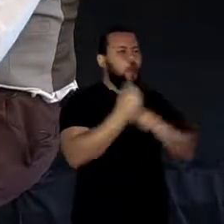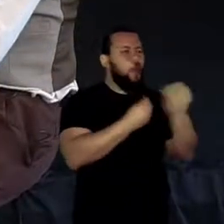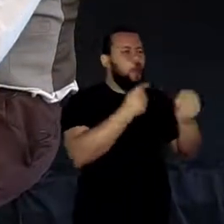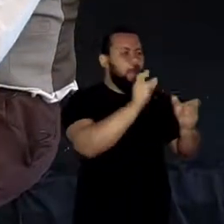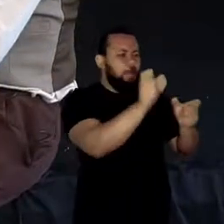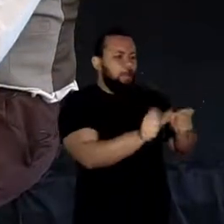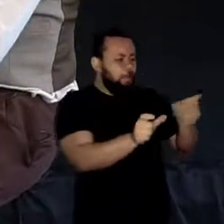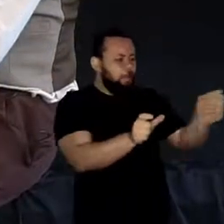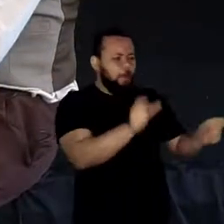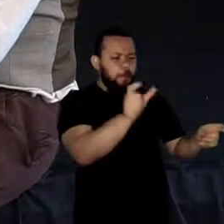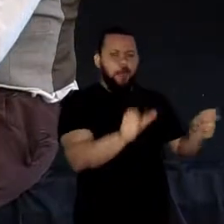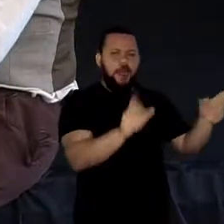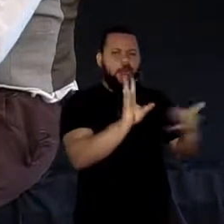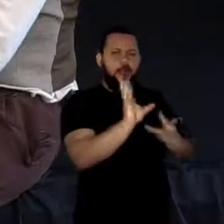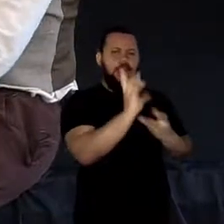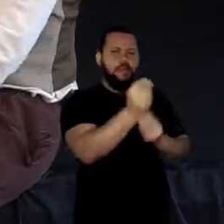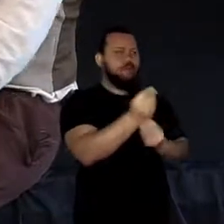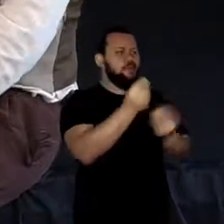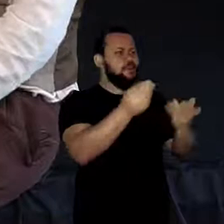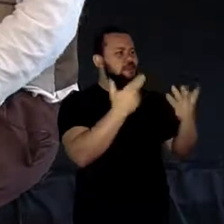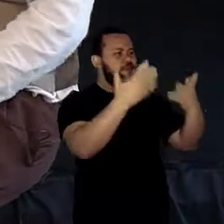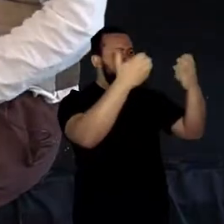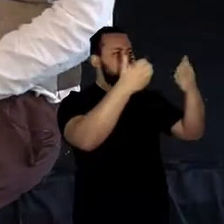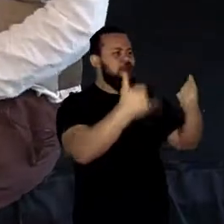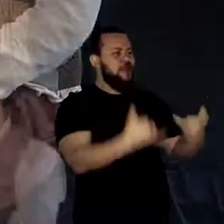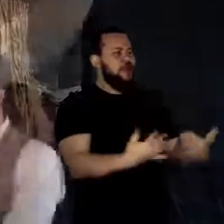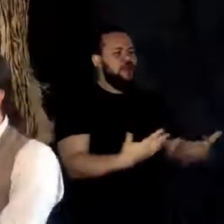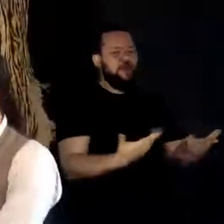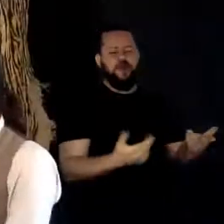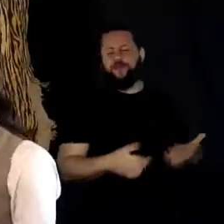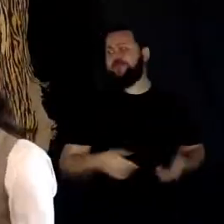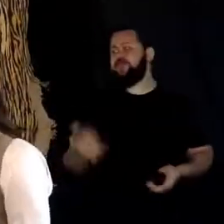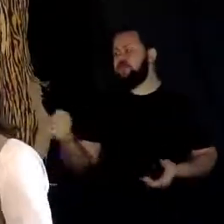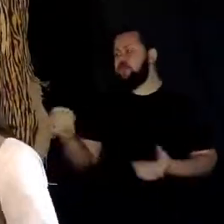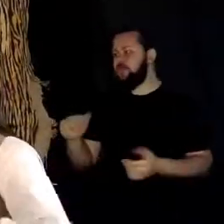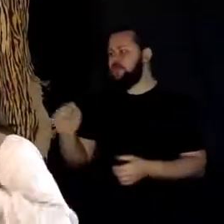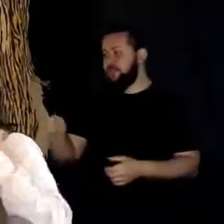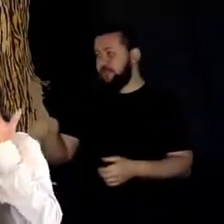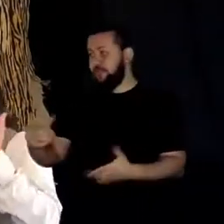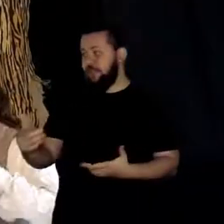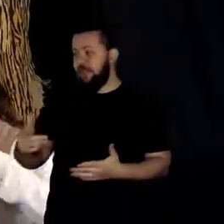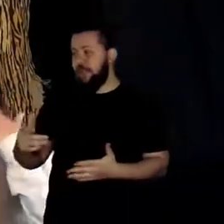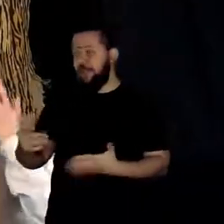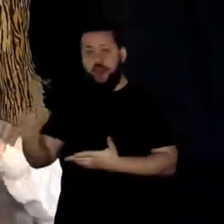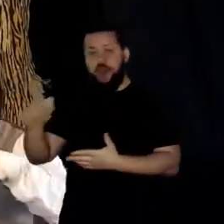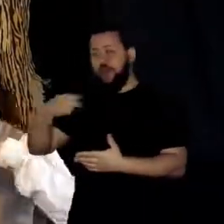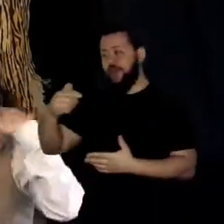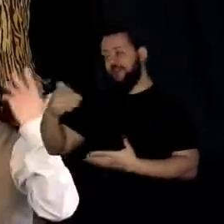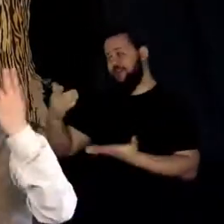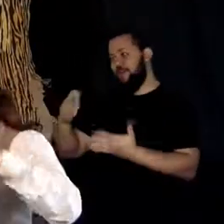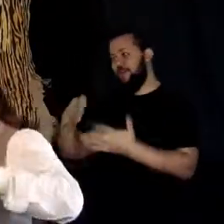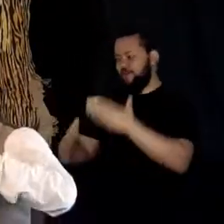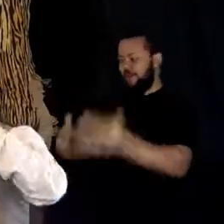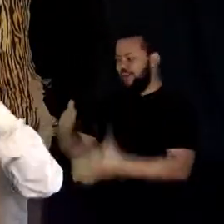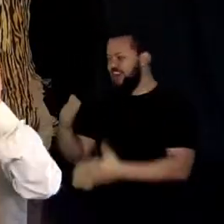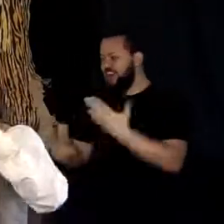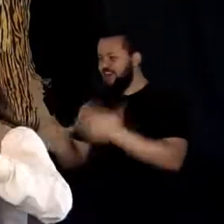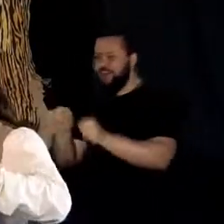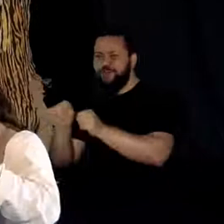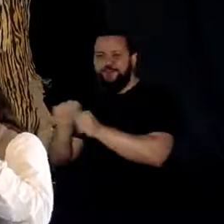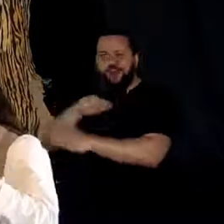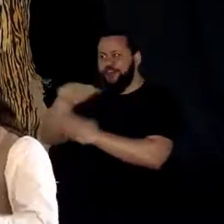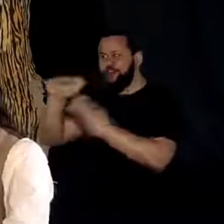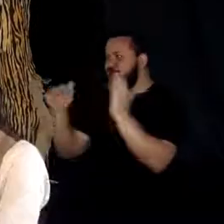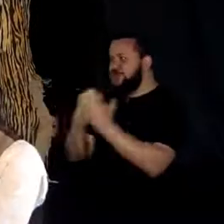esses artistas, né, além de você. É que quem é bonequeiro faz tudo, né? Com certeza. Faz boneco, faz